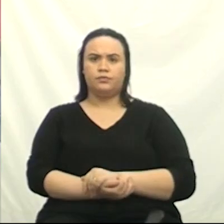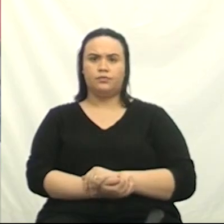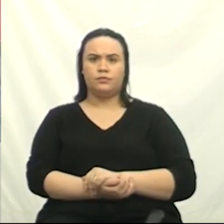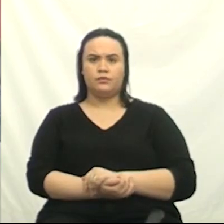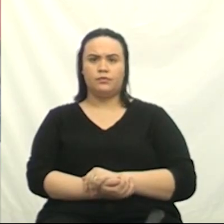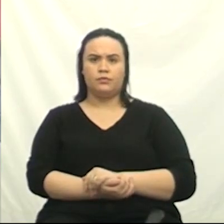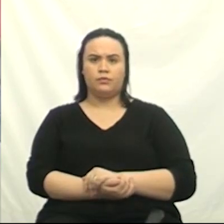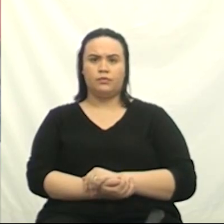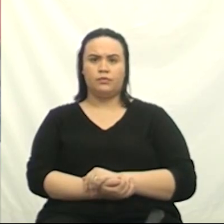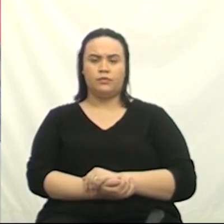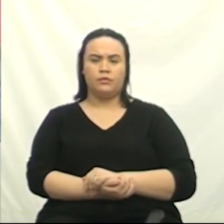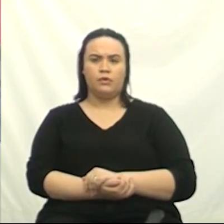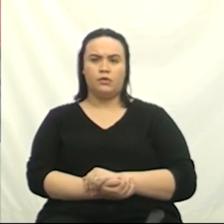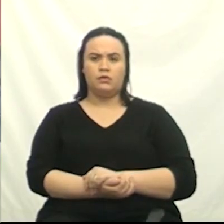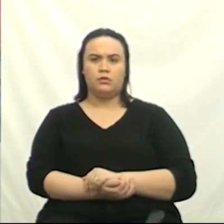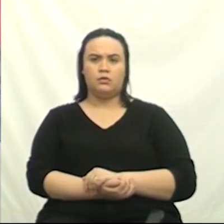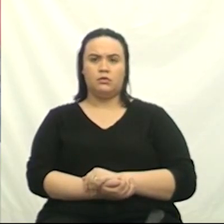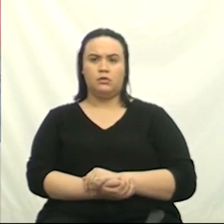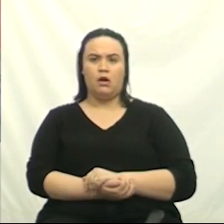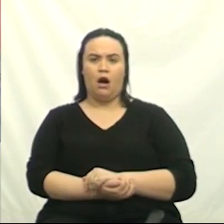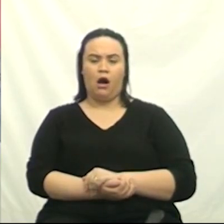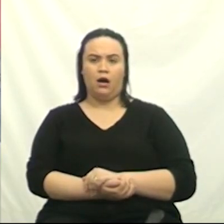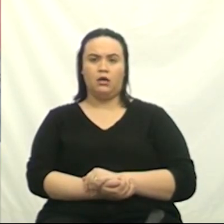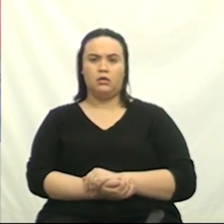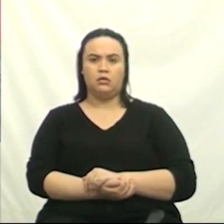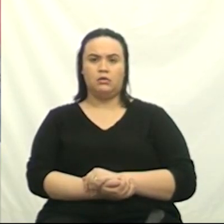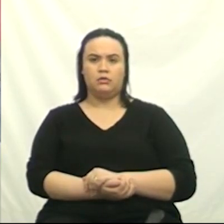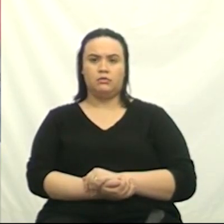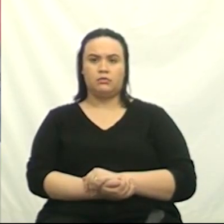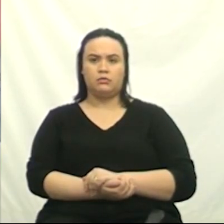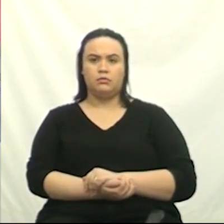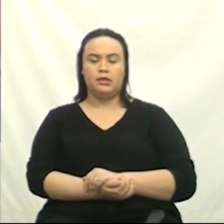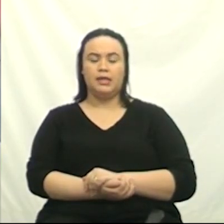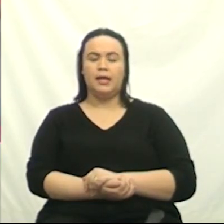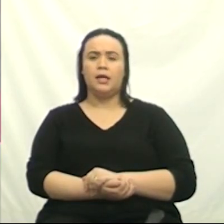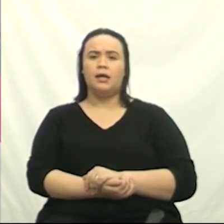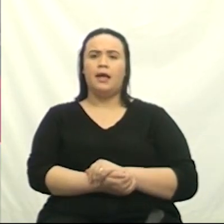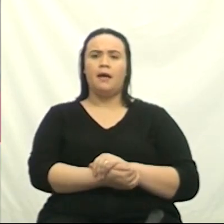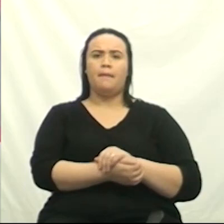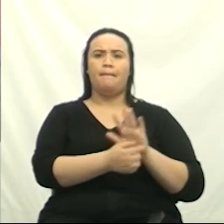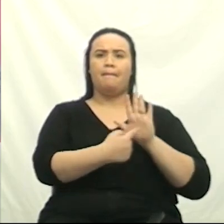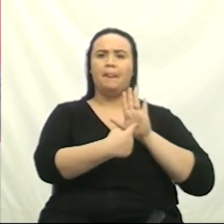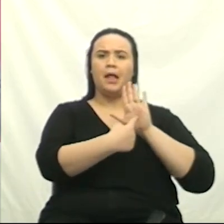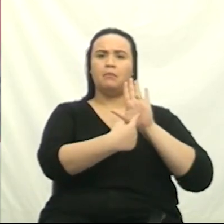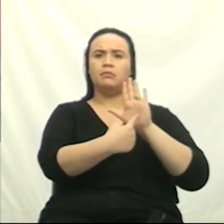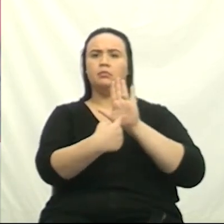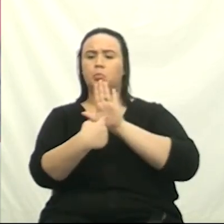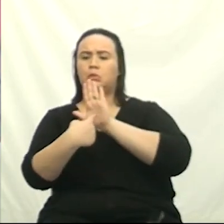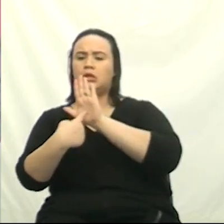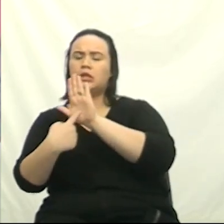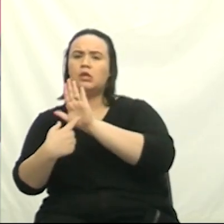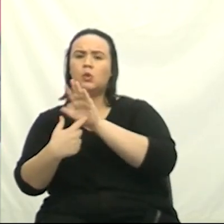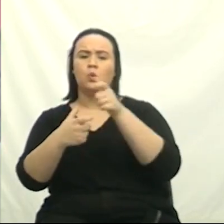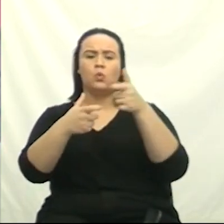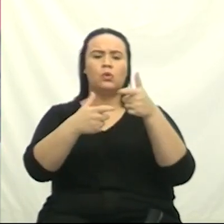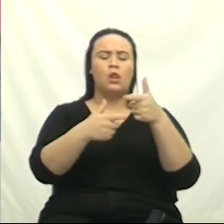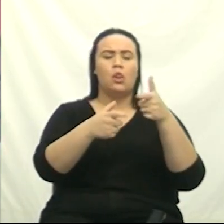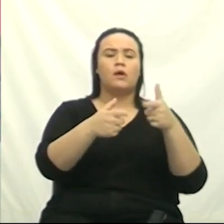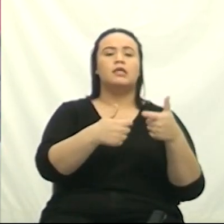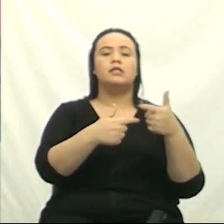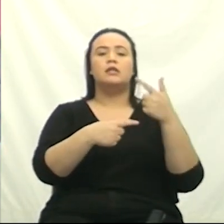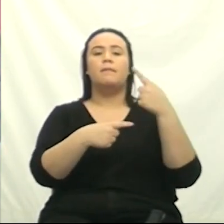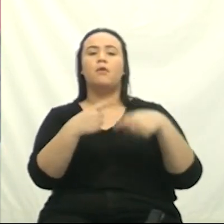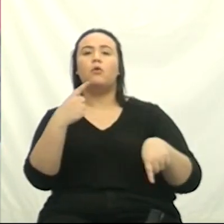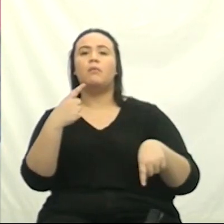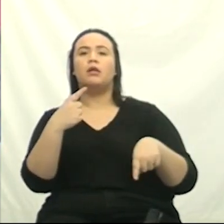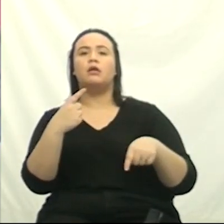colocado nos parques do nosso município placa como existe hoje você vai em locais proibido o